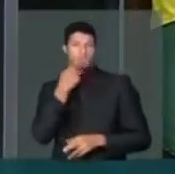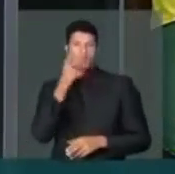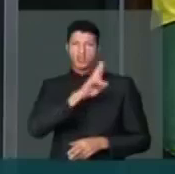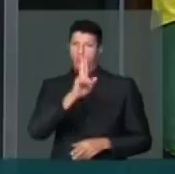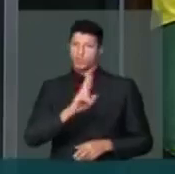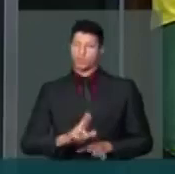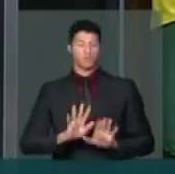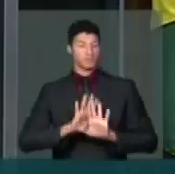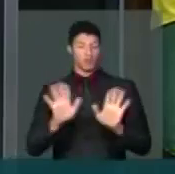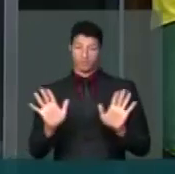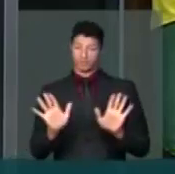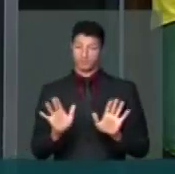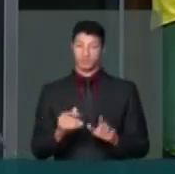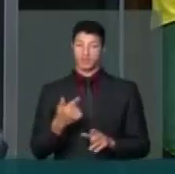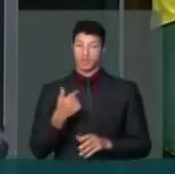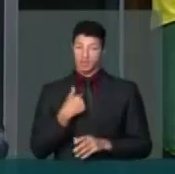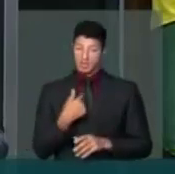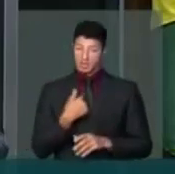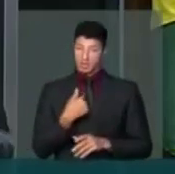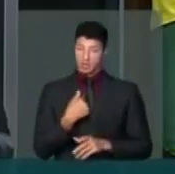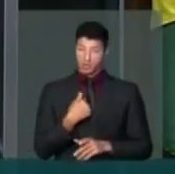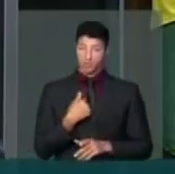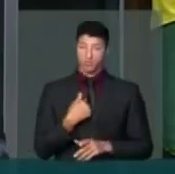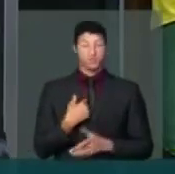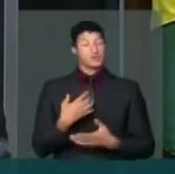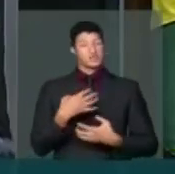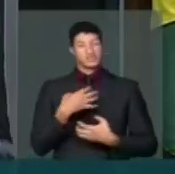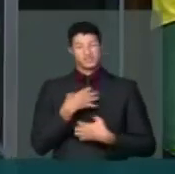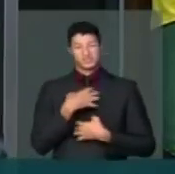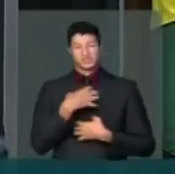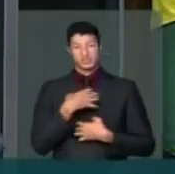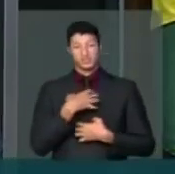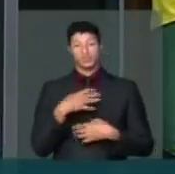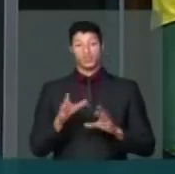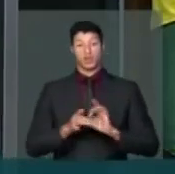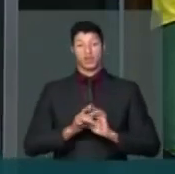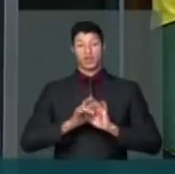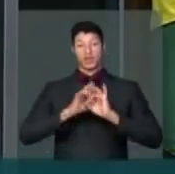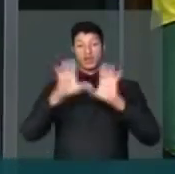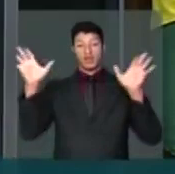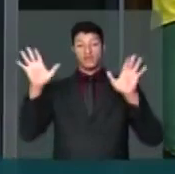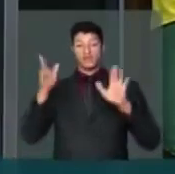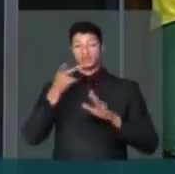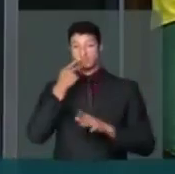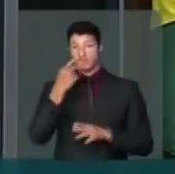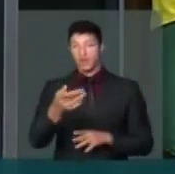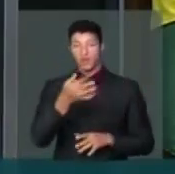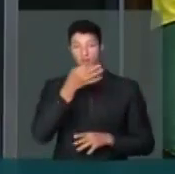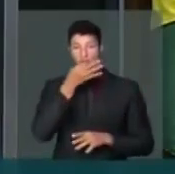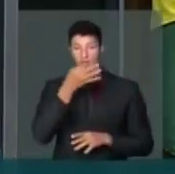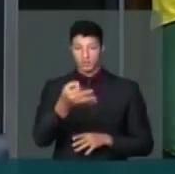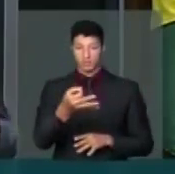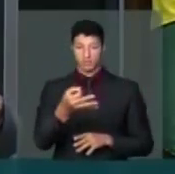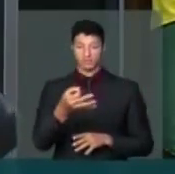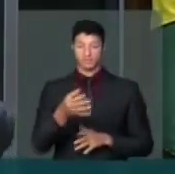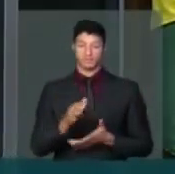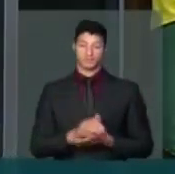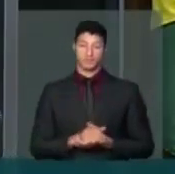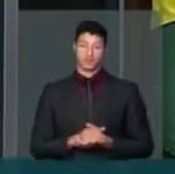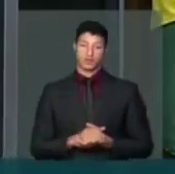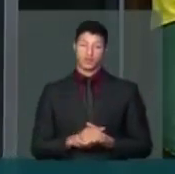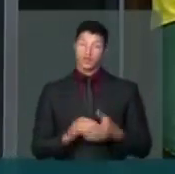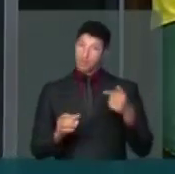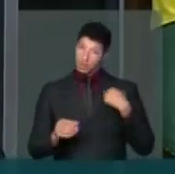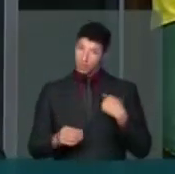nominar ninguém. Eu me sinto livre de emitir opiniões.